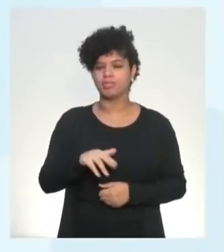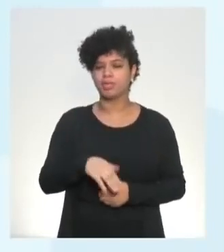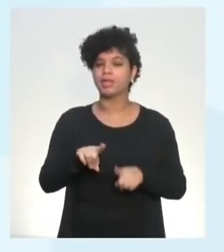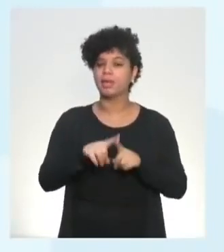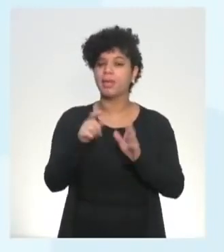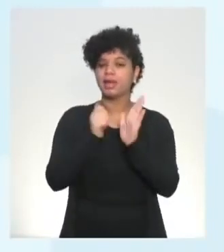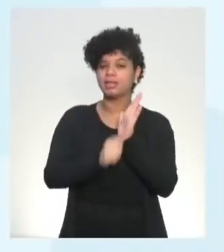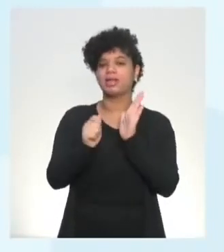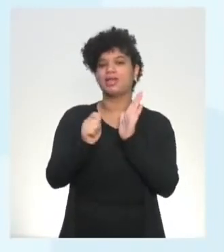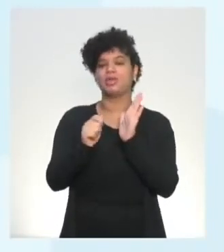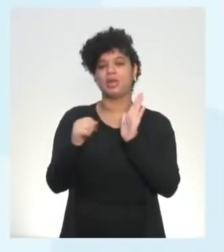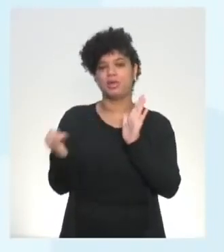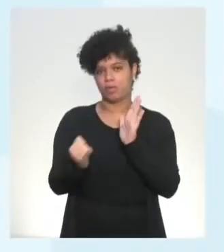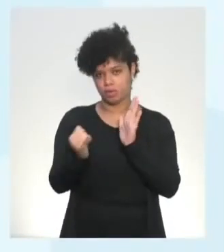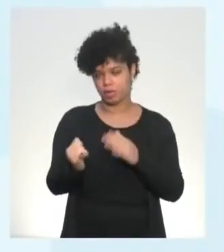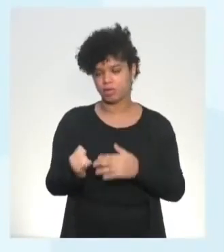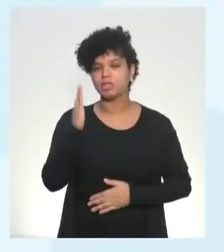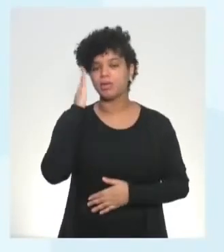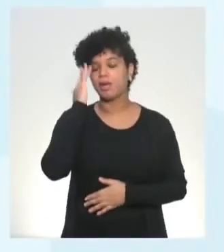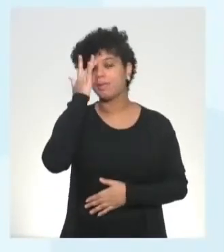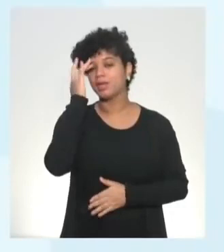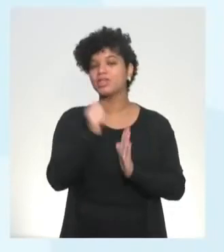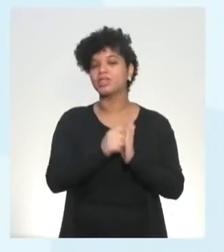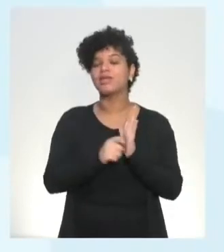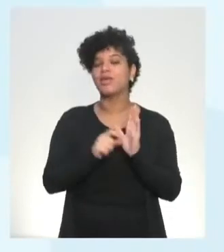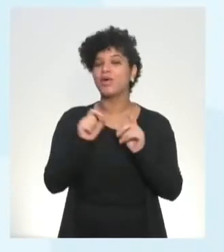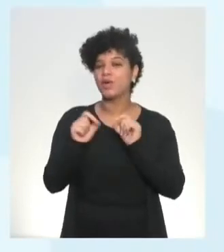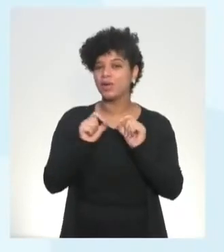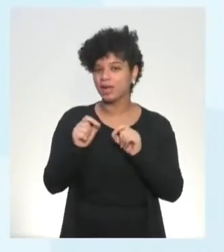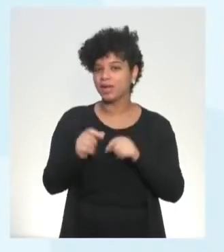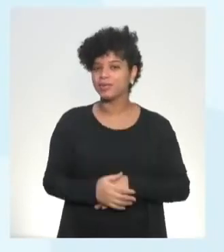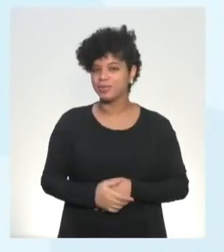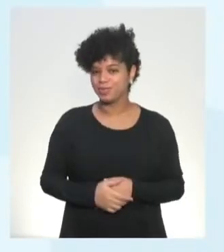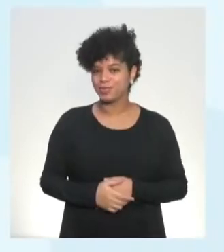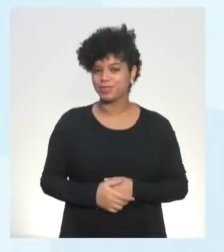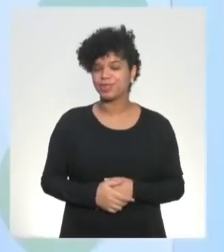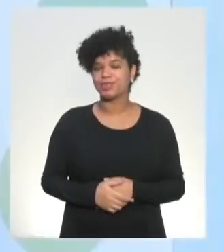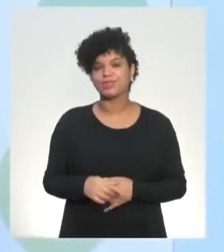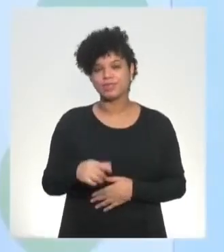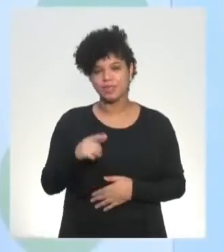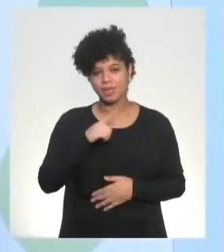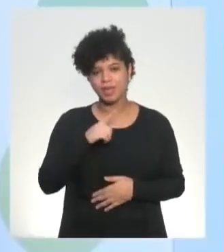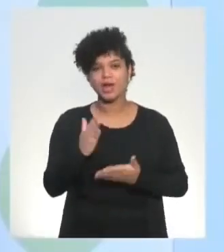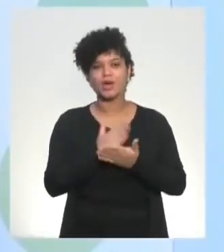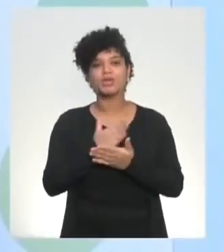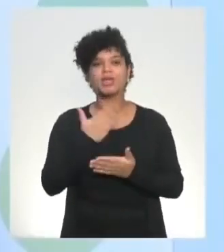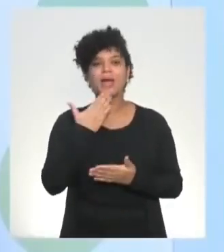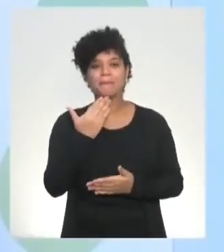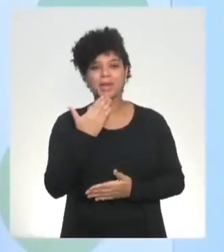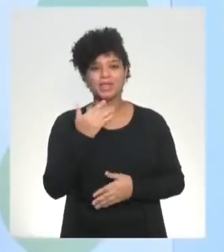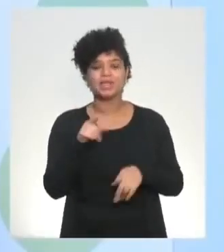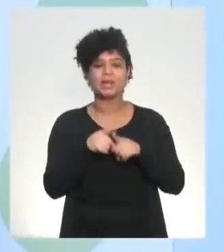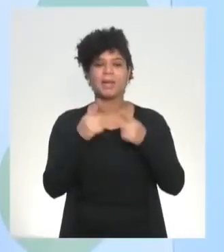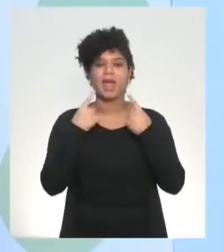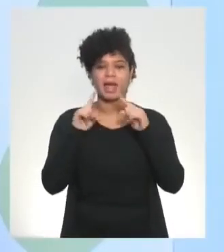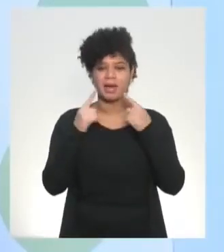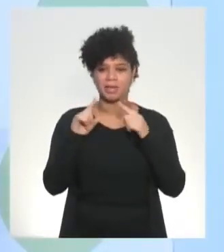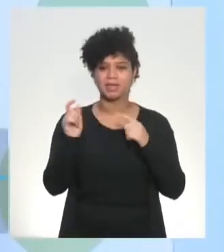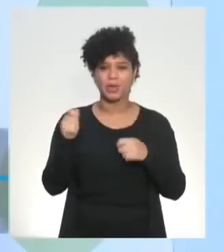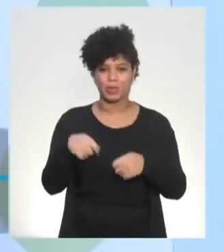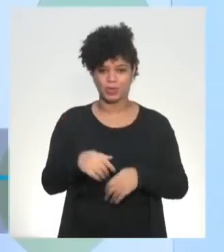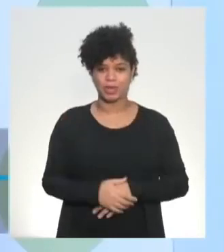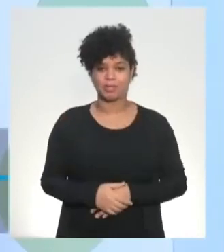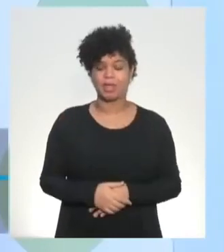remetente, que é importante colocar o nome de quem escreveu a carta. Então, nós estamos falando de carta de solicitação e reclamação.